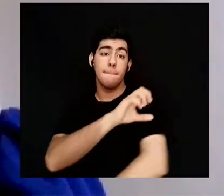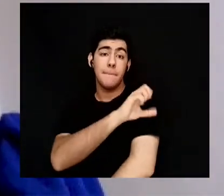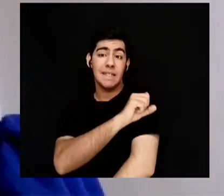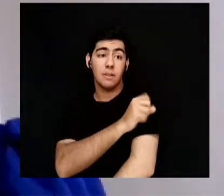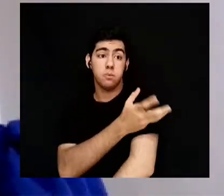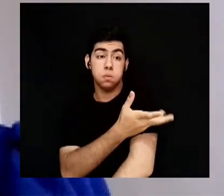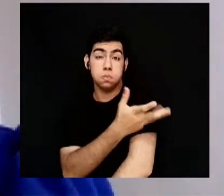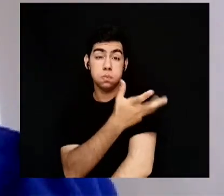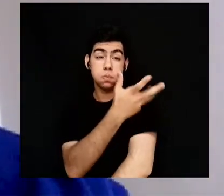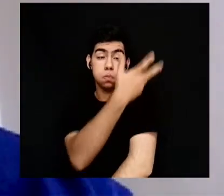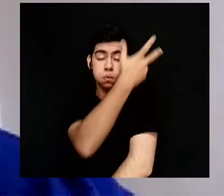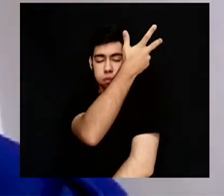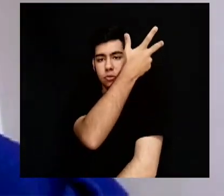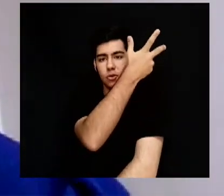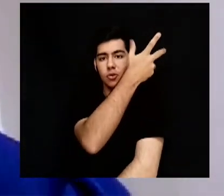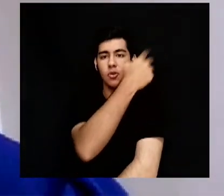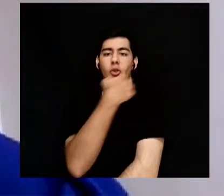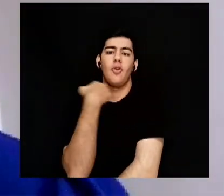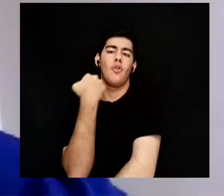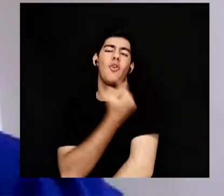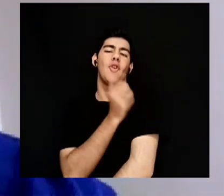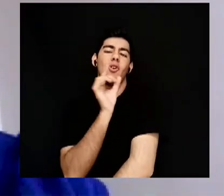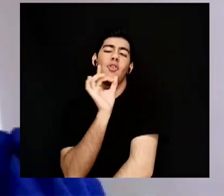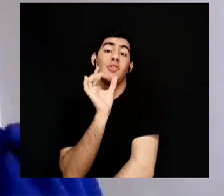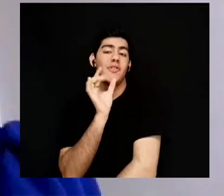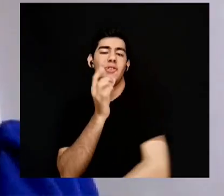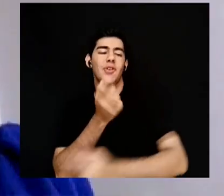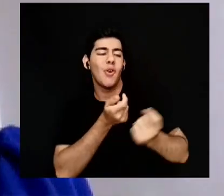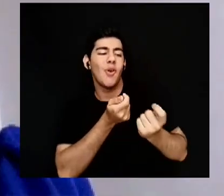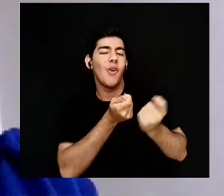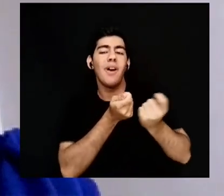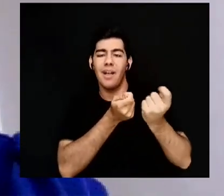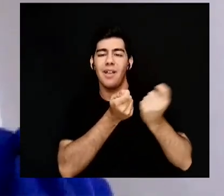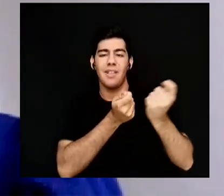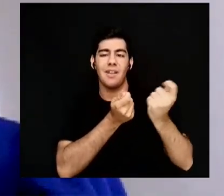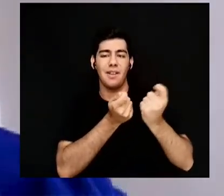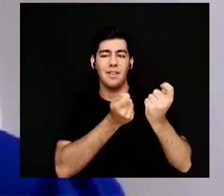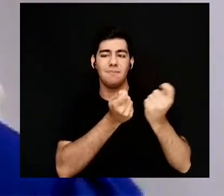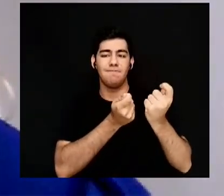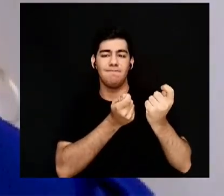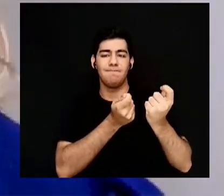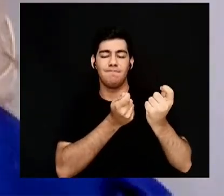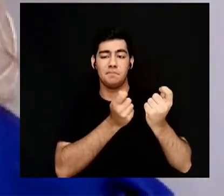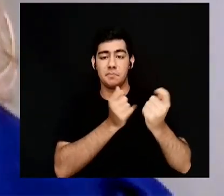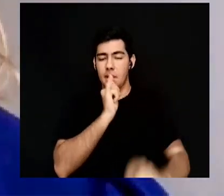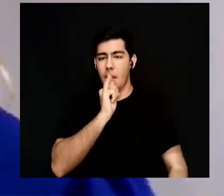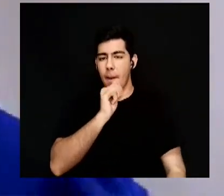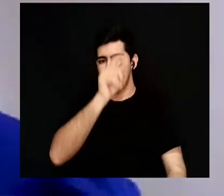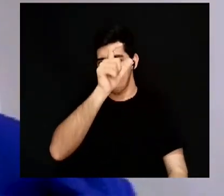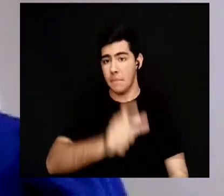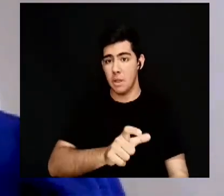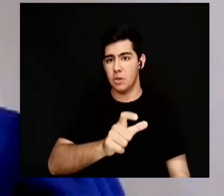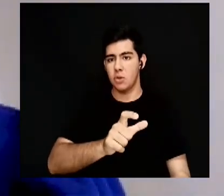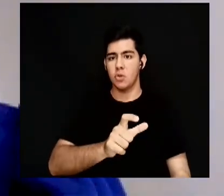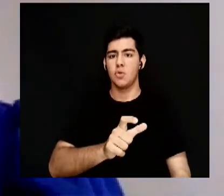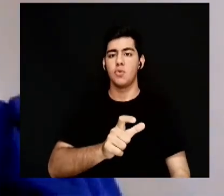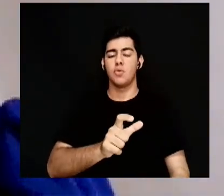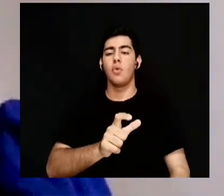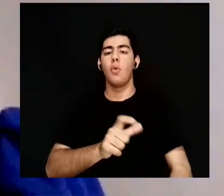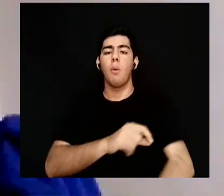totalmente, consegue entrar em remissão. Por exemplo, uma pessoa é hipertensa por causa do excesso de peso. Aí a